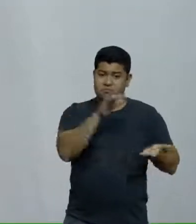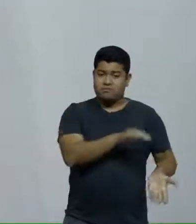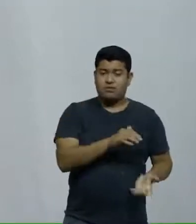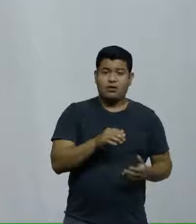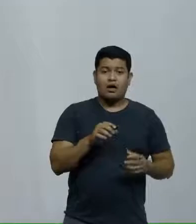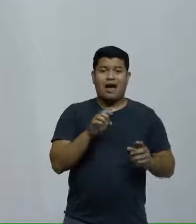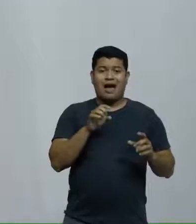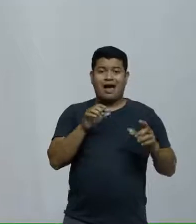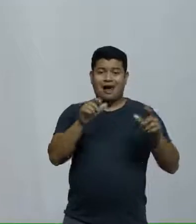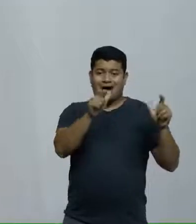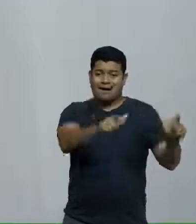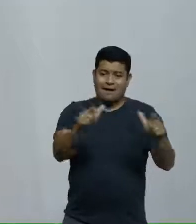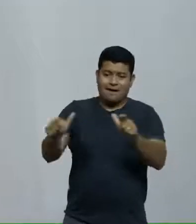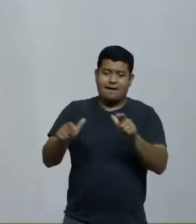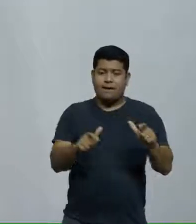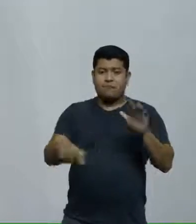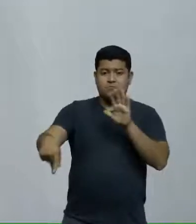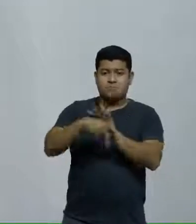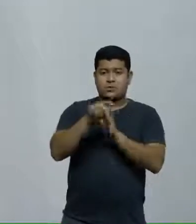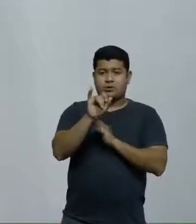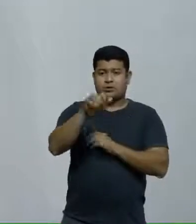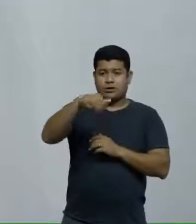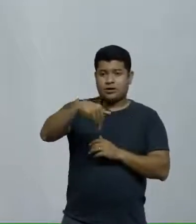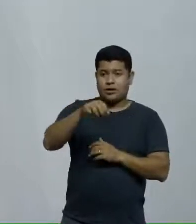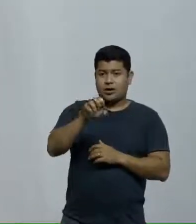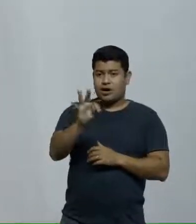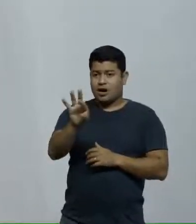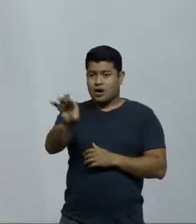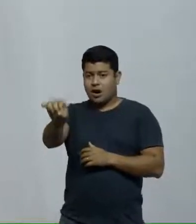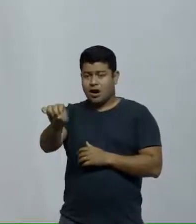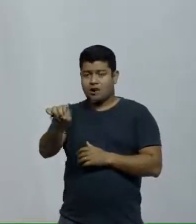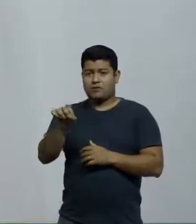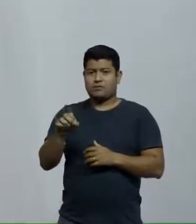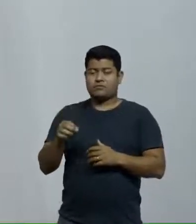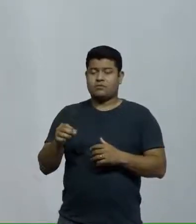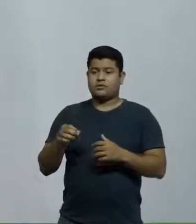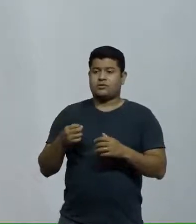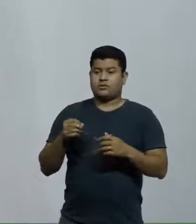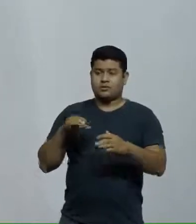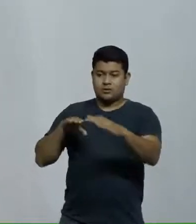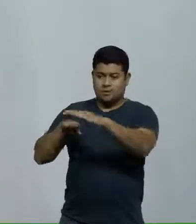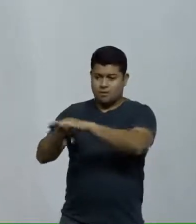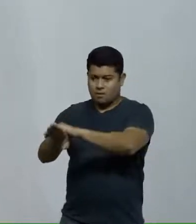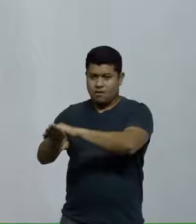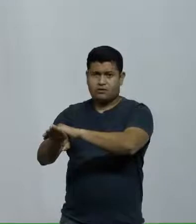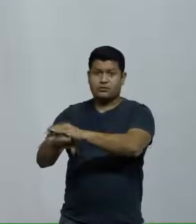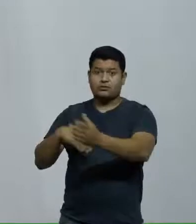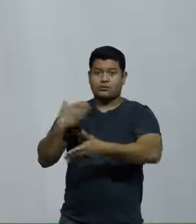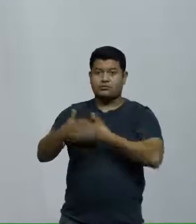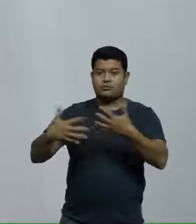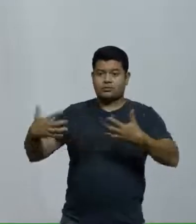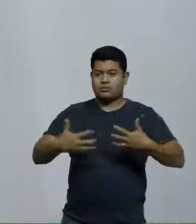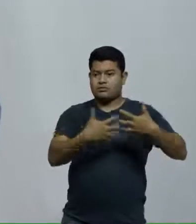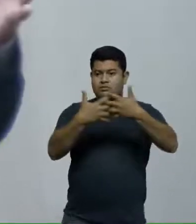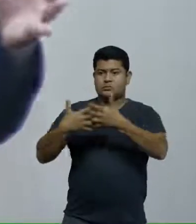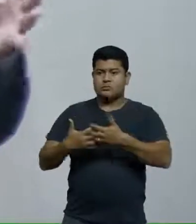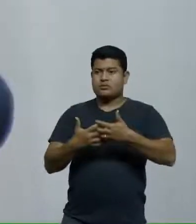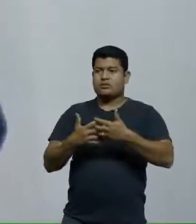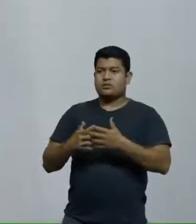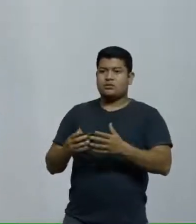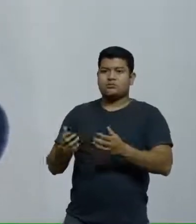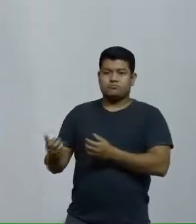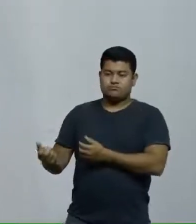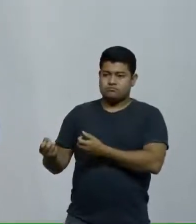Santa Catarina, e esse caminhão, então, que ele tem uma capacidade maior, ele passa, então, durante determinado período, recolhe e traz para a